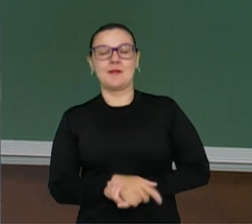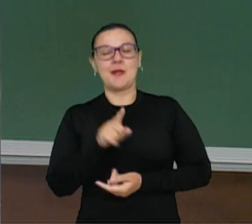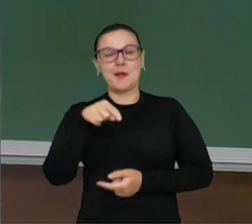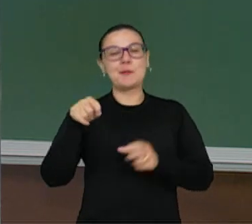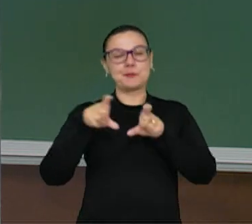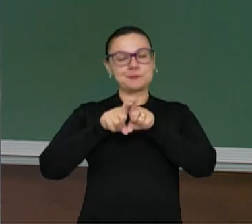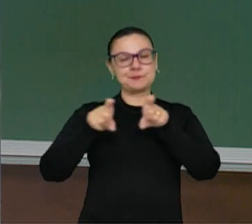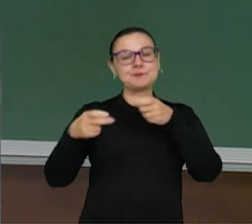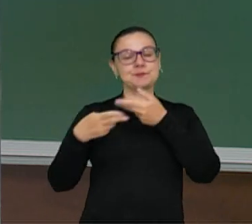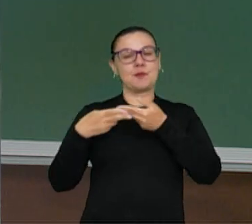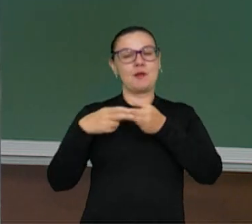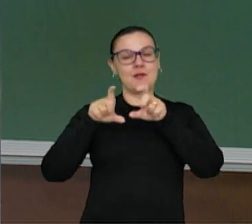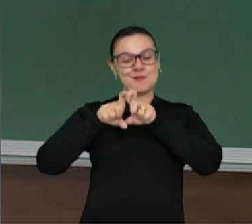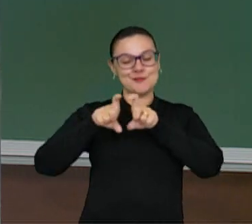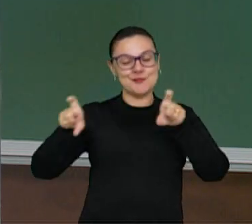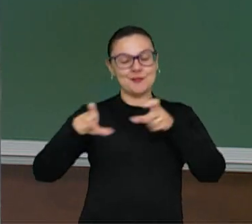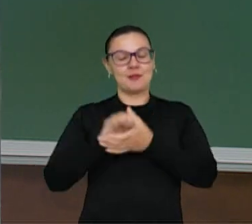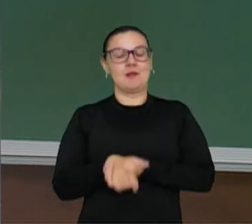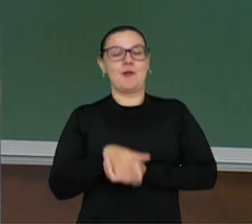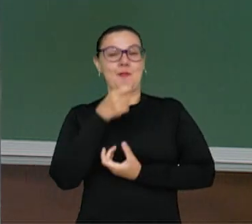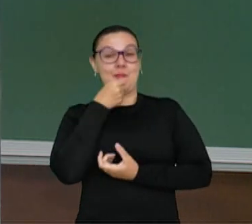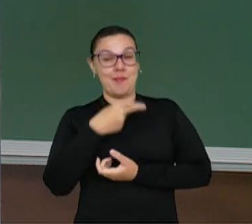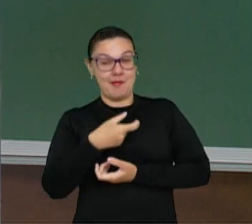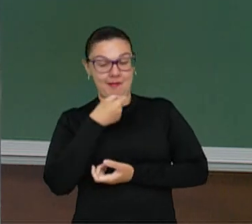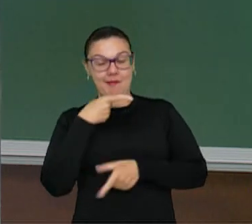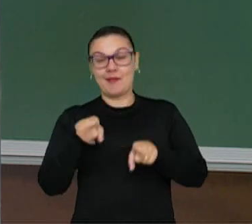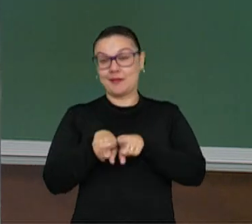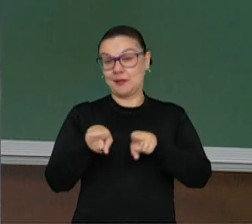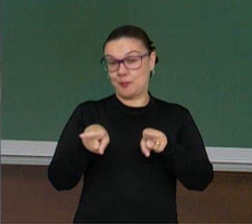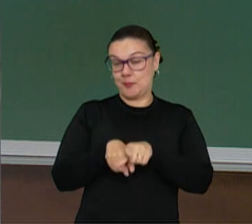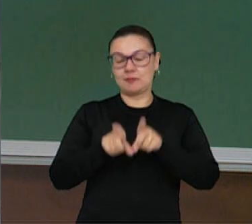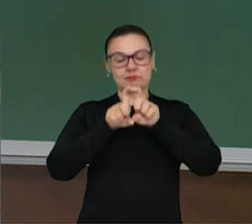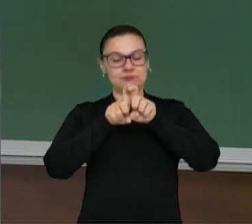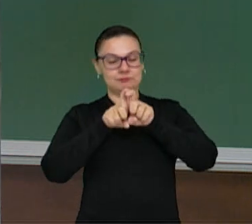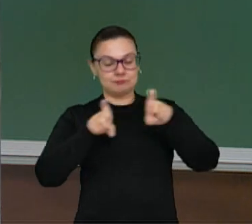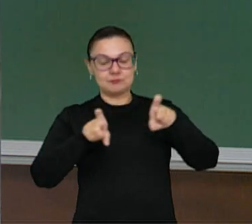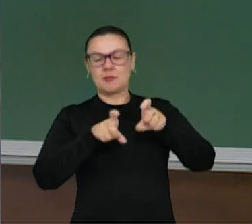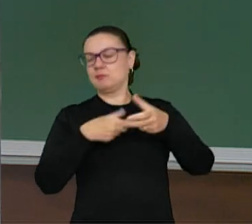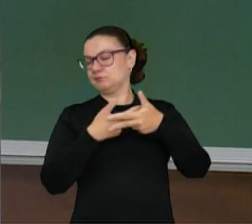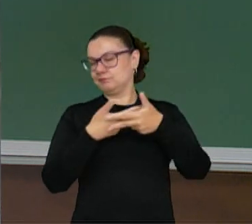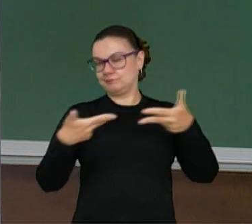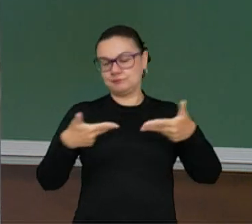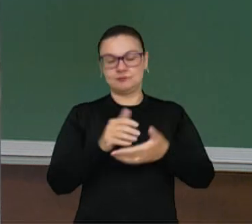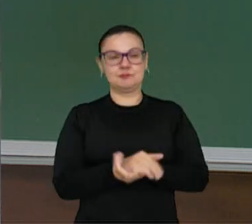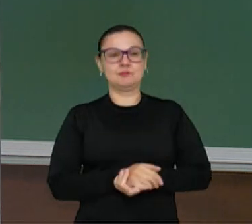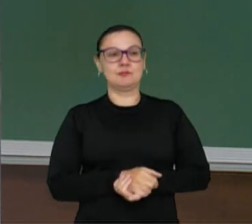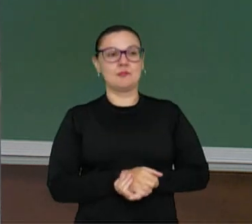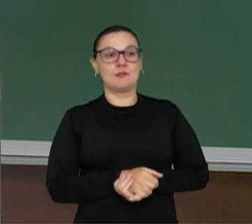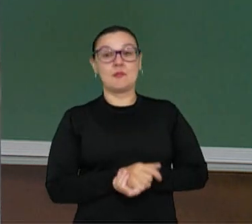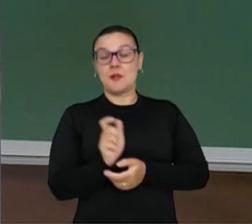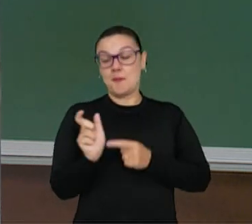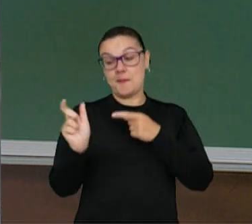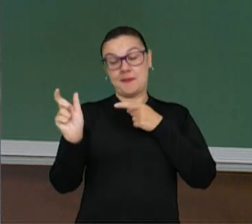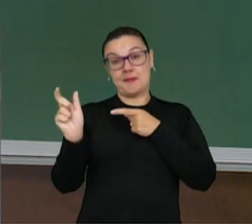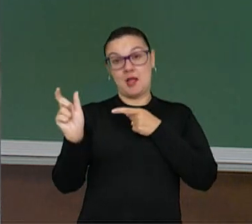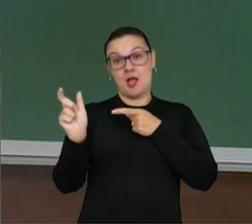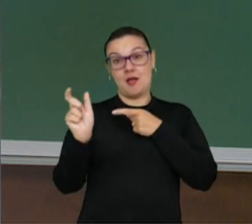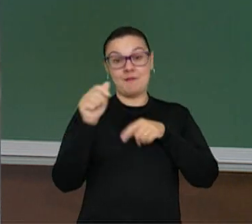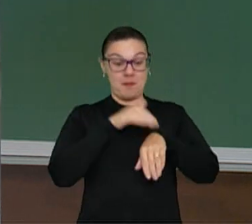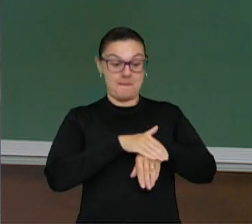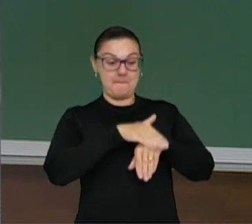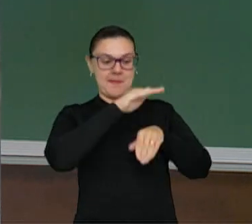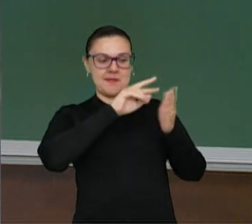nas tirinhas, é muito usada nas piadas, é muito usada nas anedotas, né? Quando a gente pega uma palavra que tem mais de